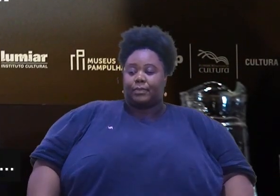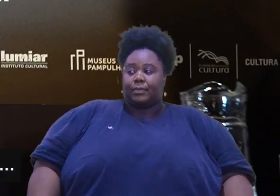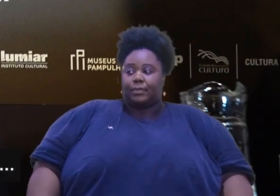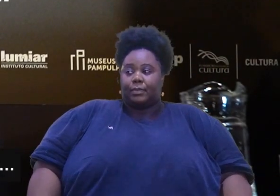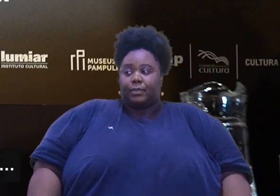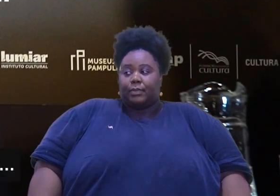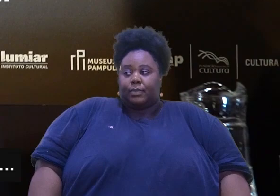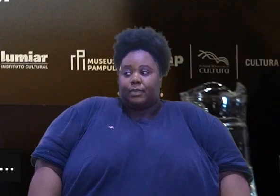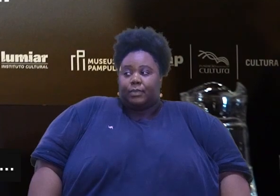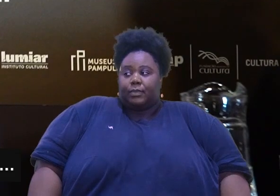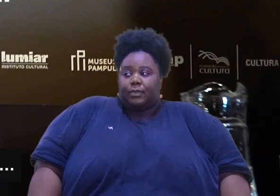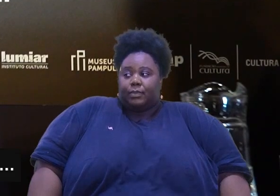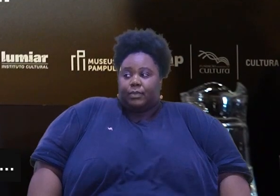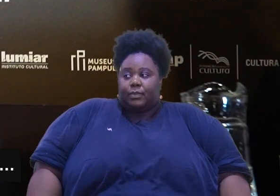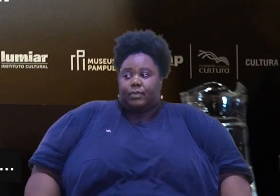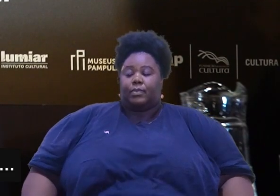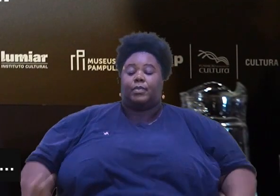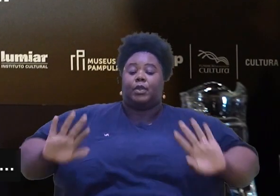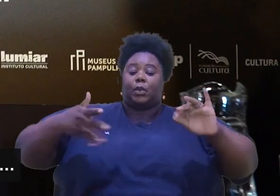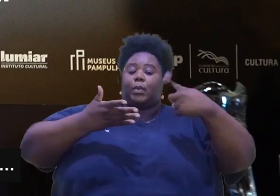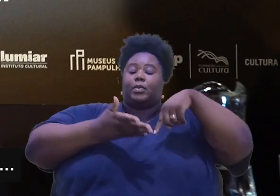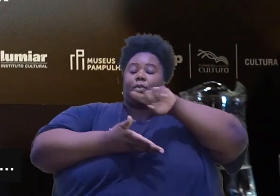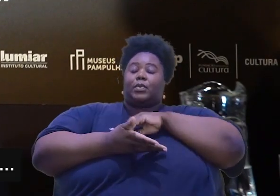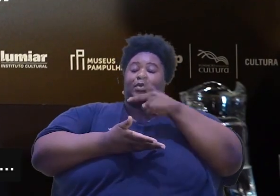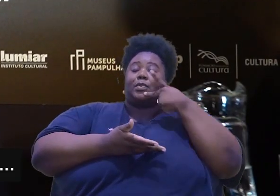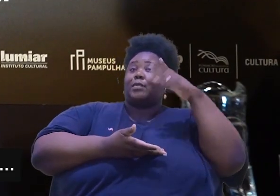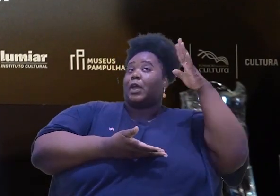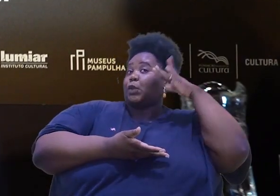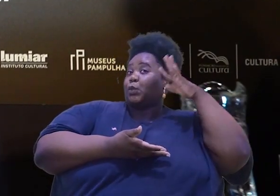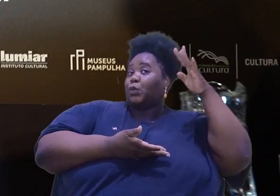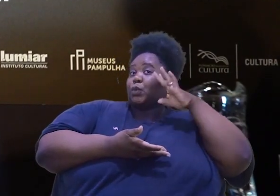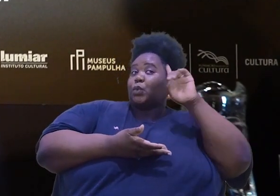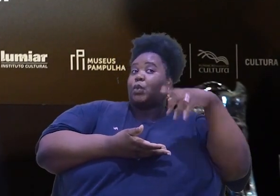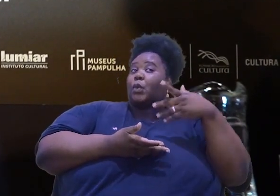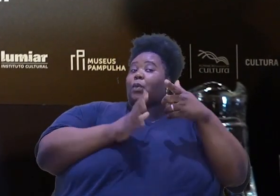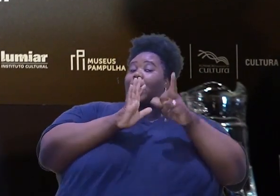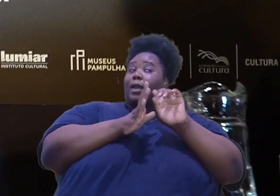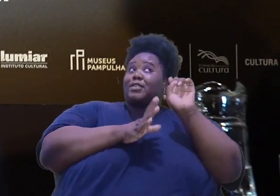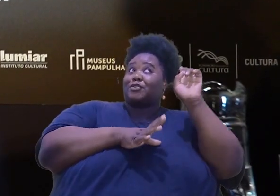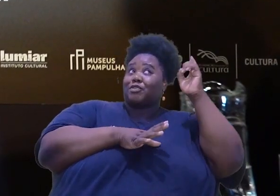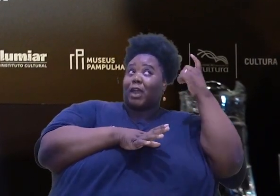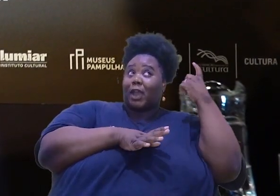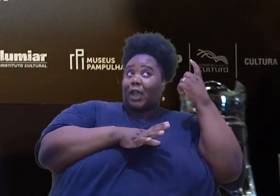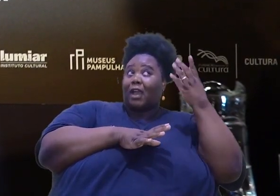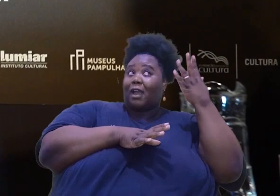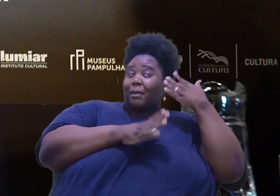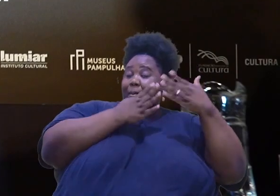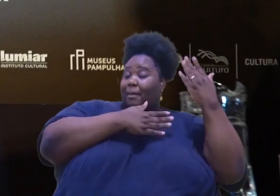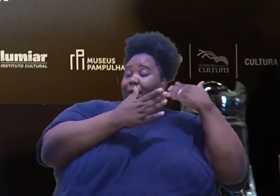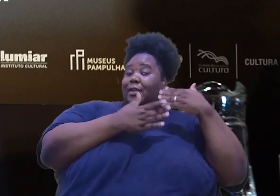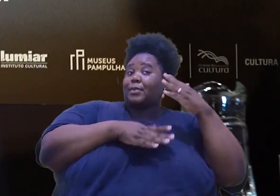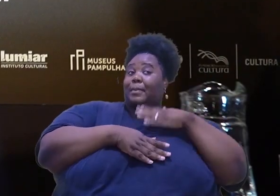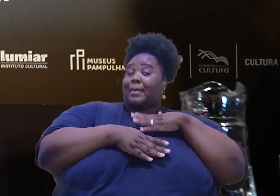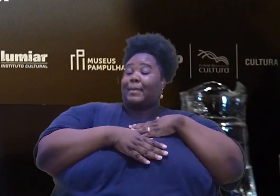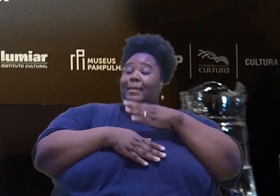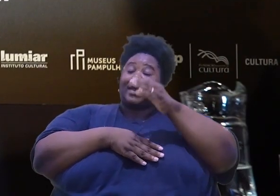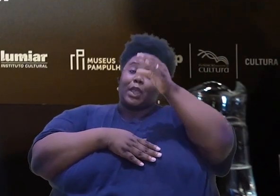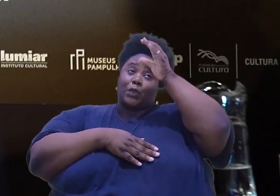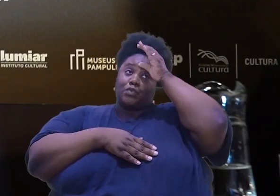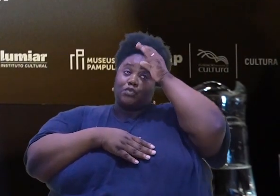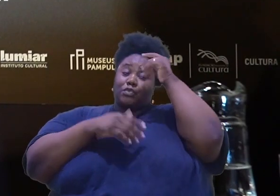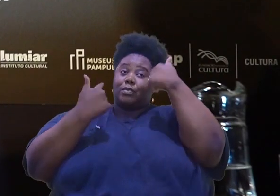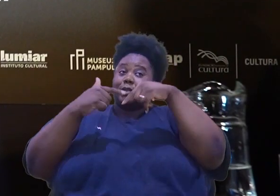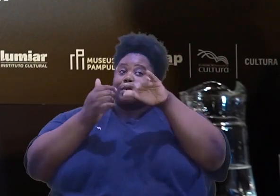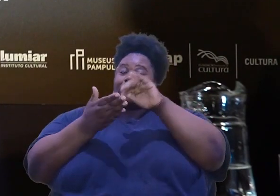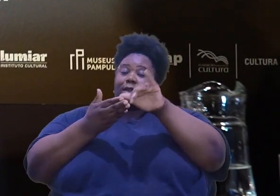diz que os nossos sonhos são ancestrais, esse meu tio, que era servente da Secretaria